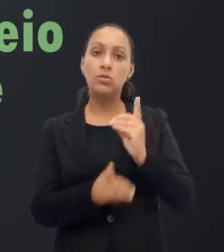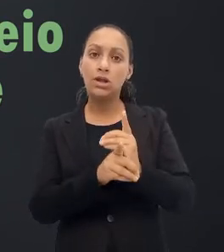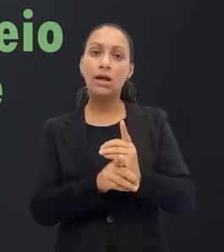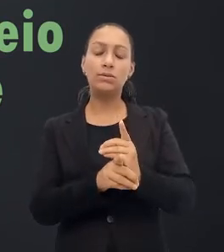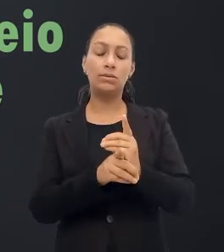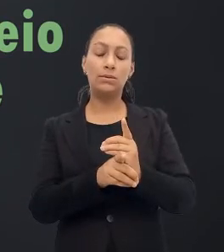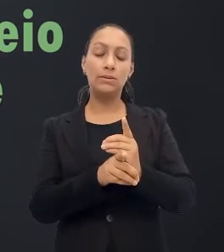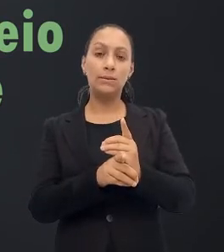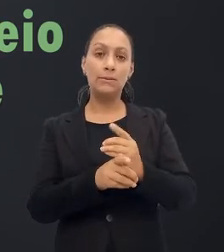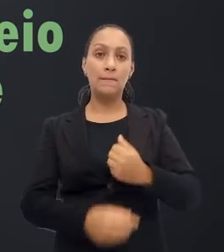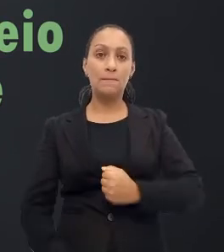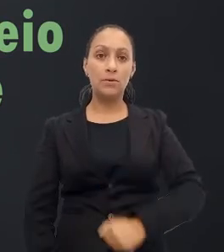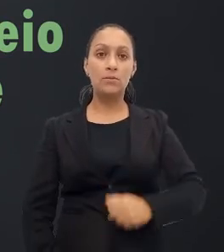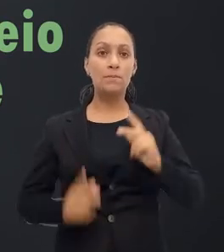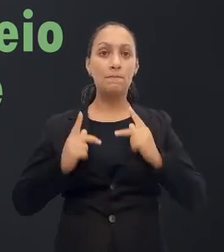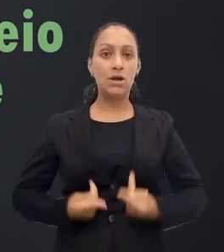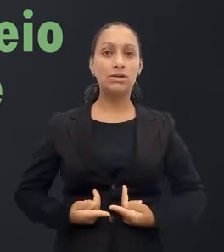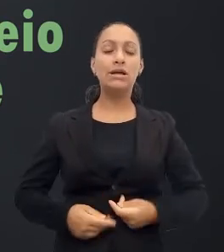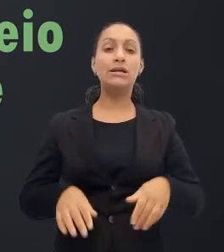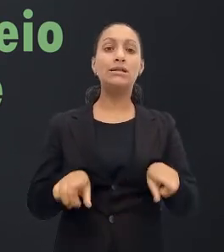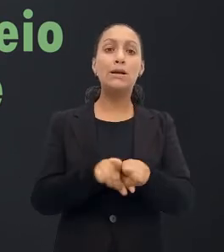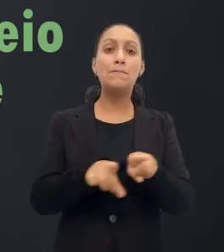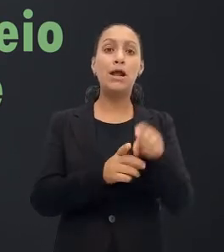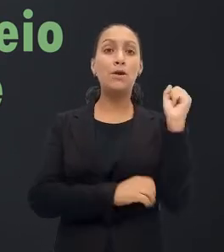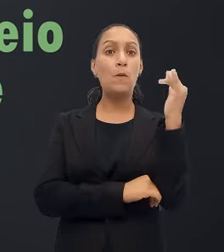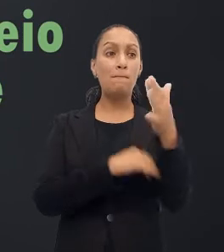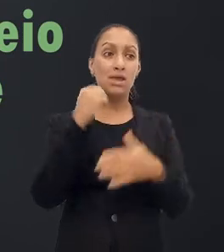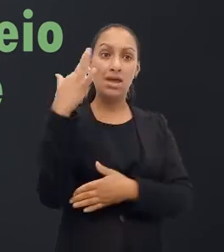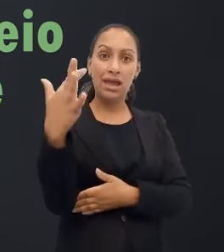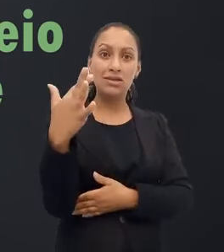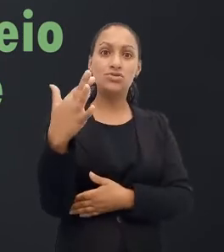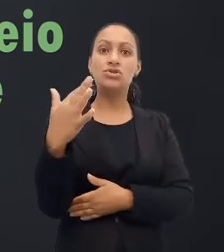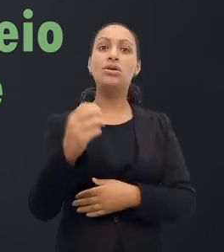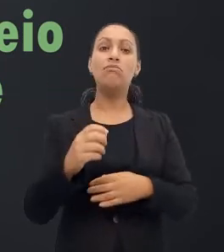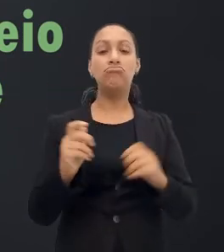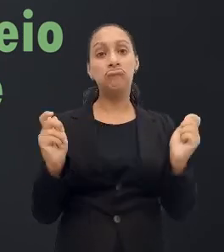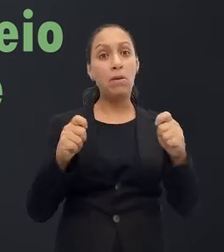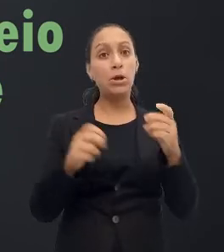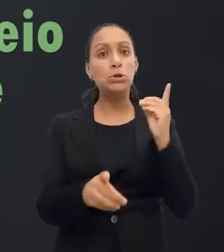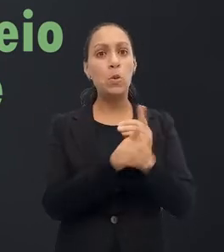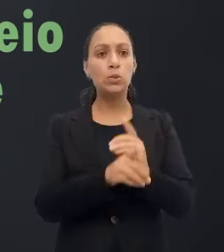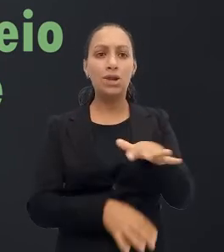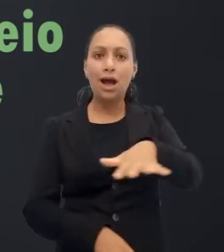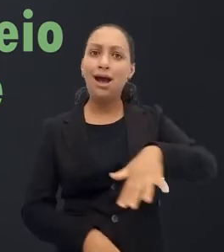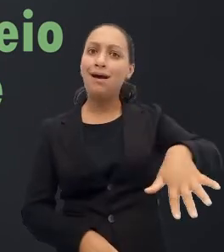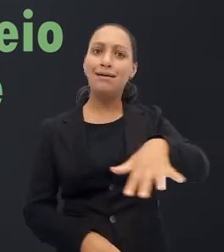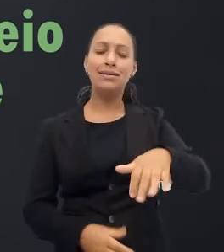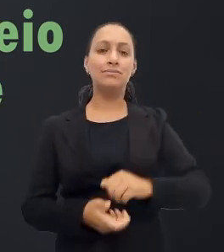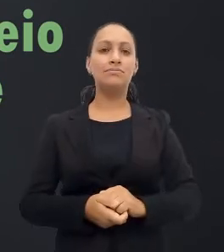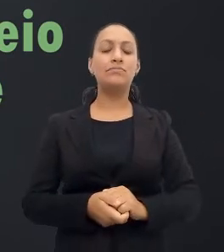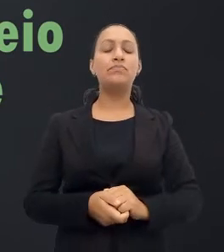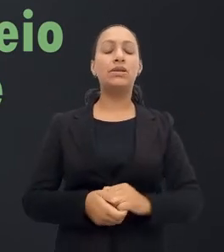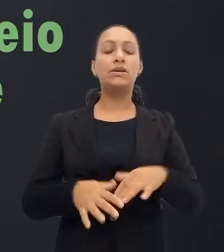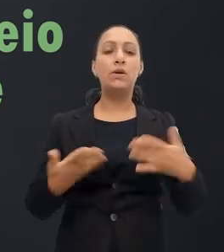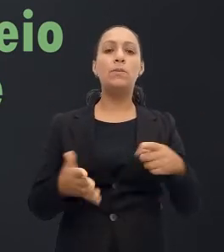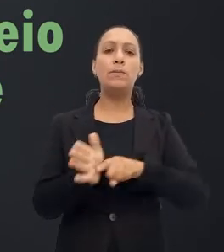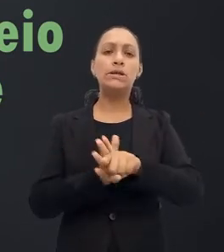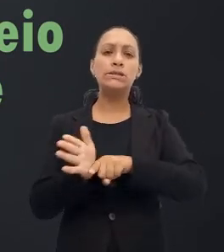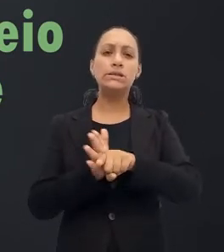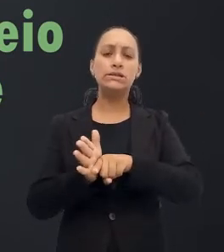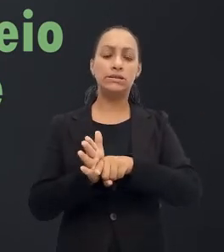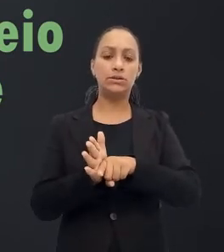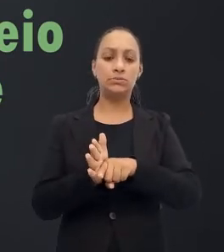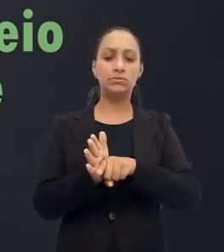ambiente, a gente também pode encontrar eles lá. Então, essa pesquisa iniciou como uma iniciativa também do governo do estado, através do SEVES, que nos